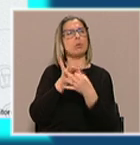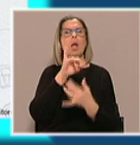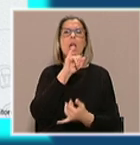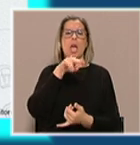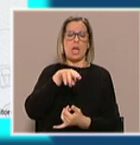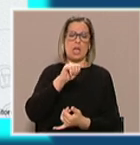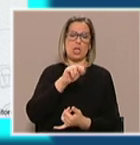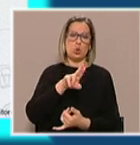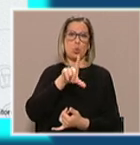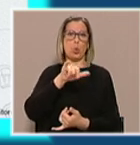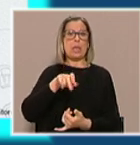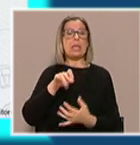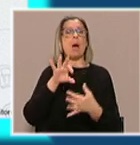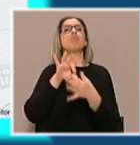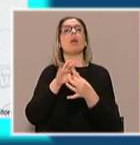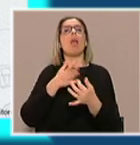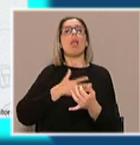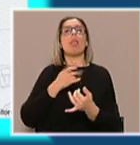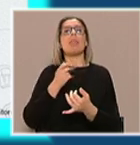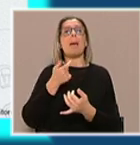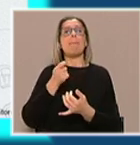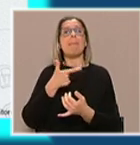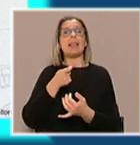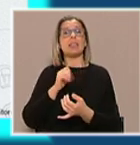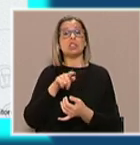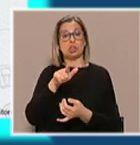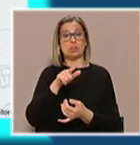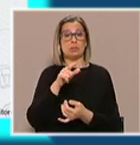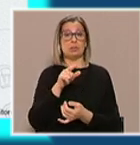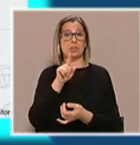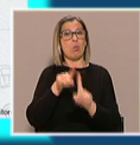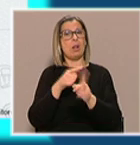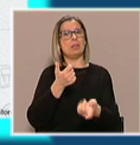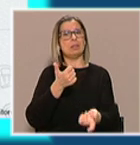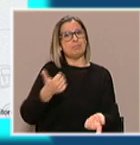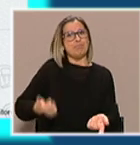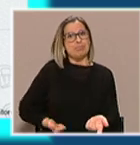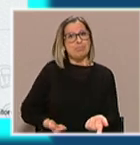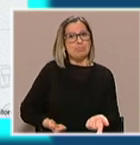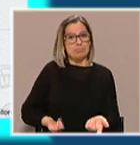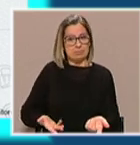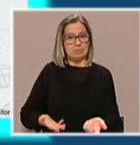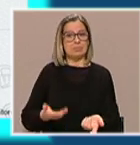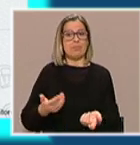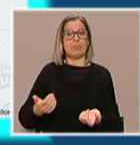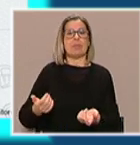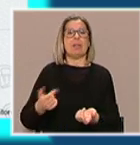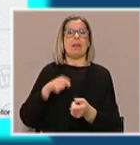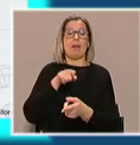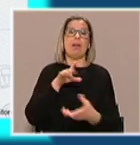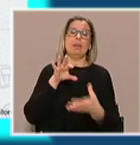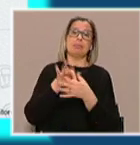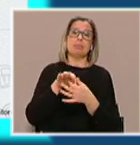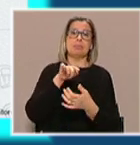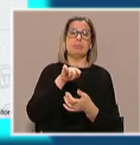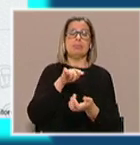insulina à situação da diabetes. A diabetes é uma doença, mais à frente falaremos um pouco dela. Agora estamos apenas a tentar perceber como